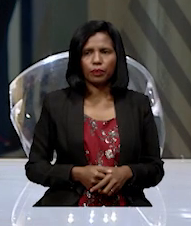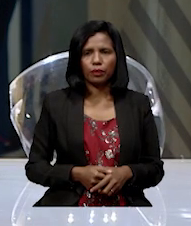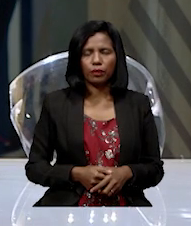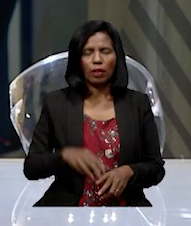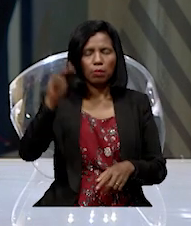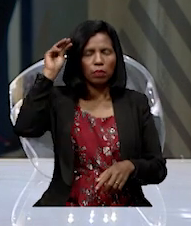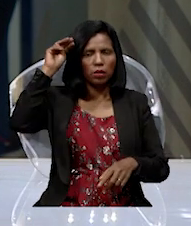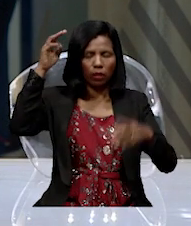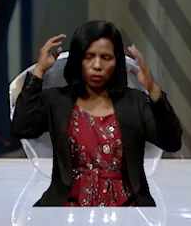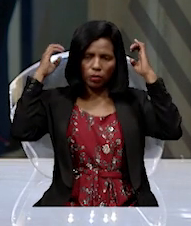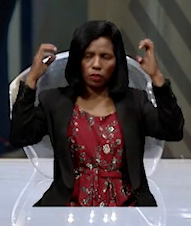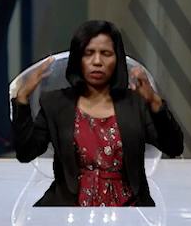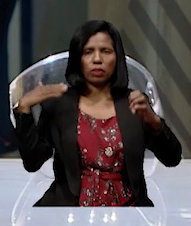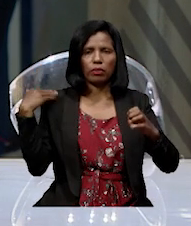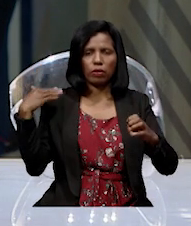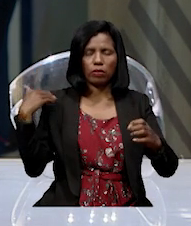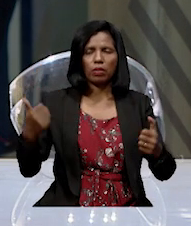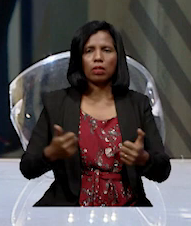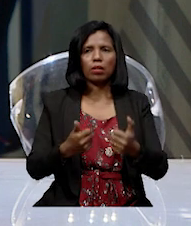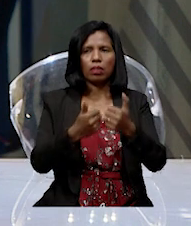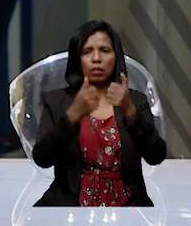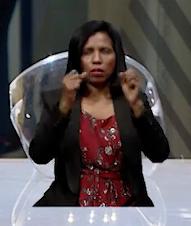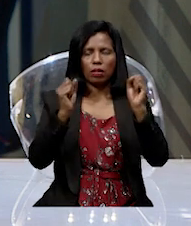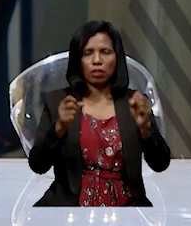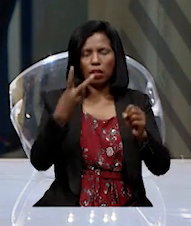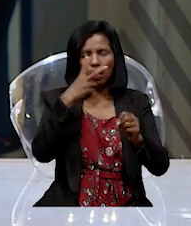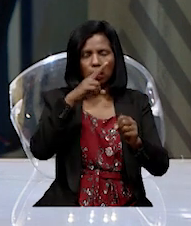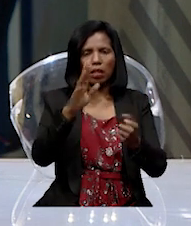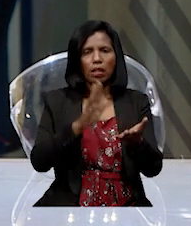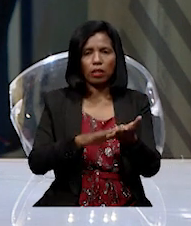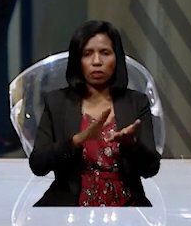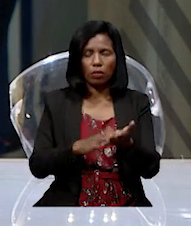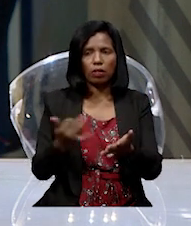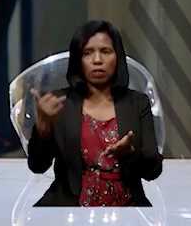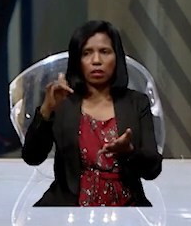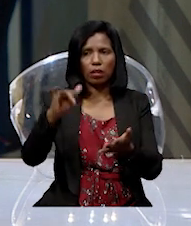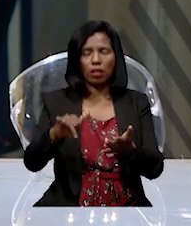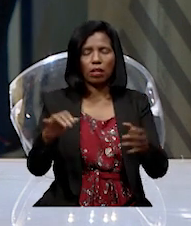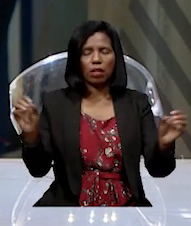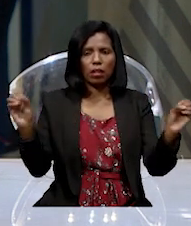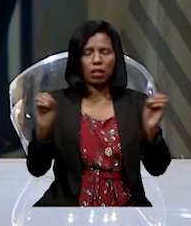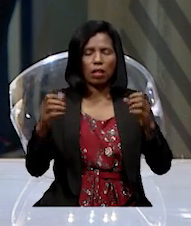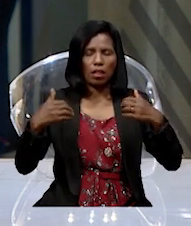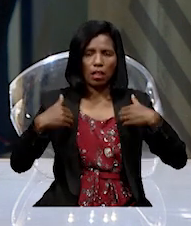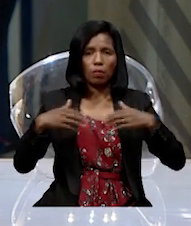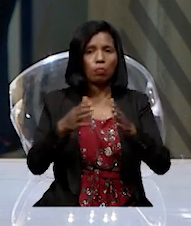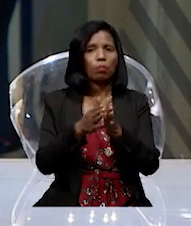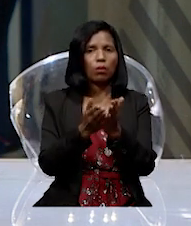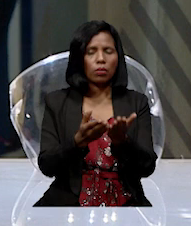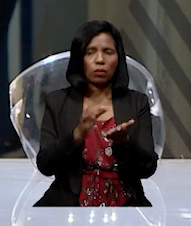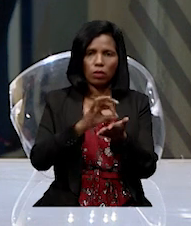Ministério da Educação, Juventude e Desporto, SEI, responde para a Escola Hira que lhe falta caderneta escolar.